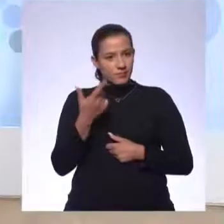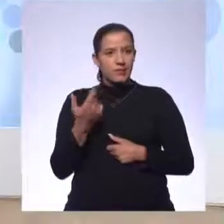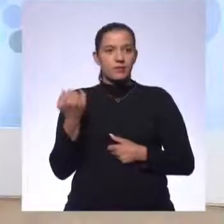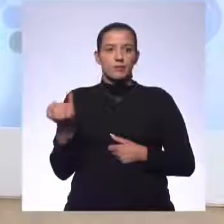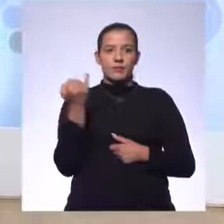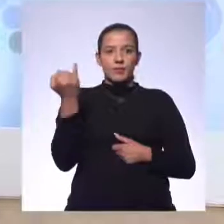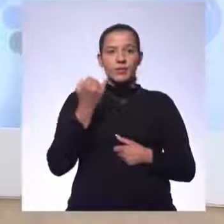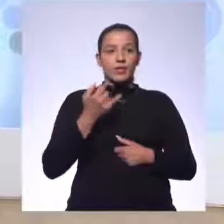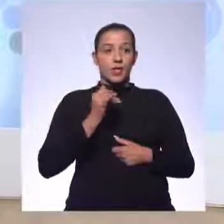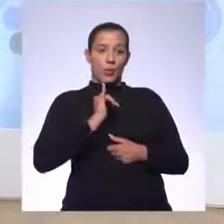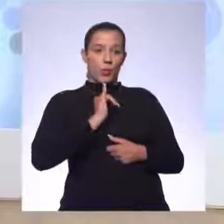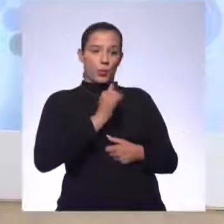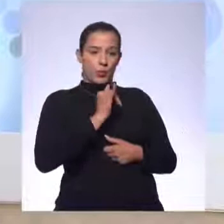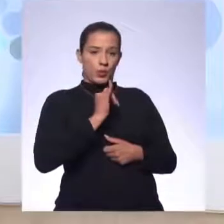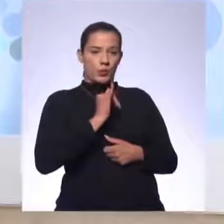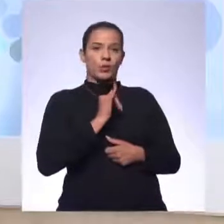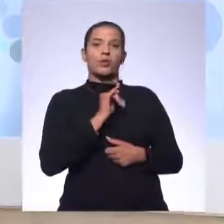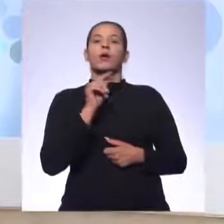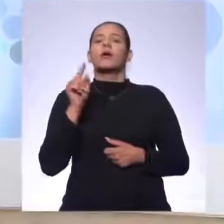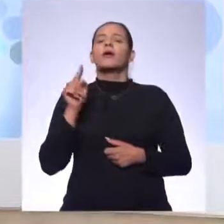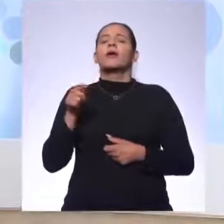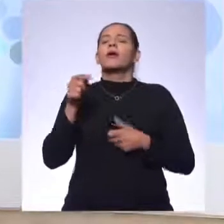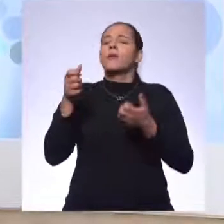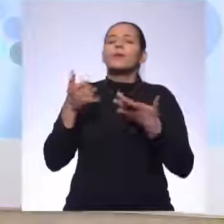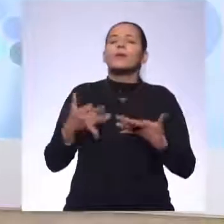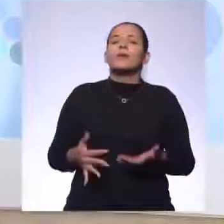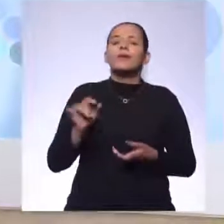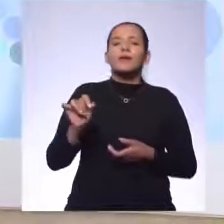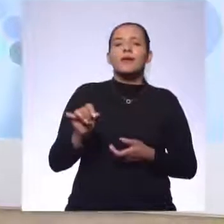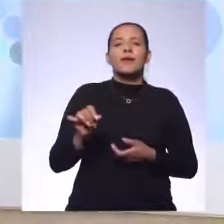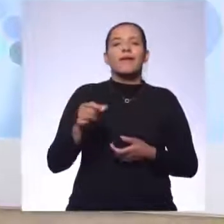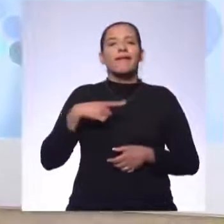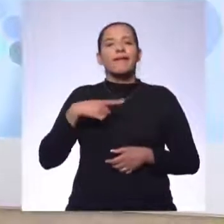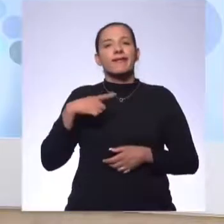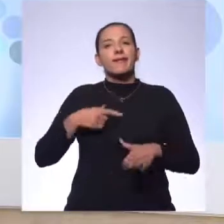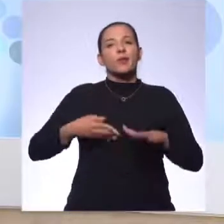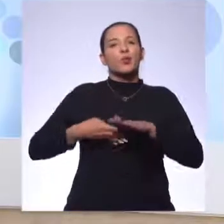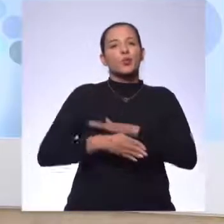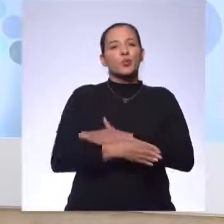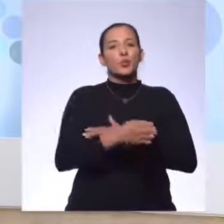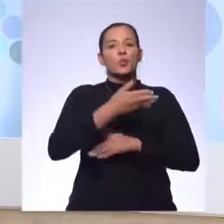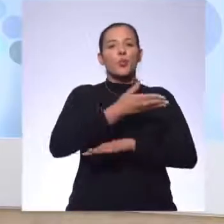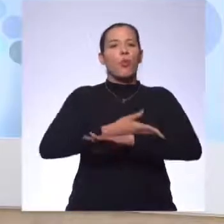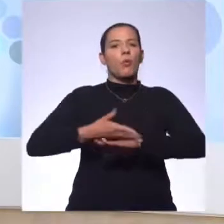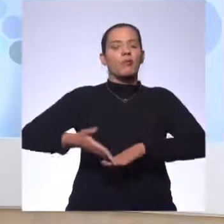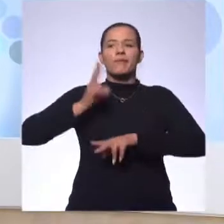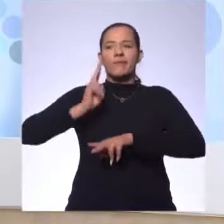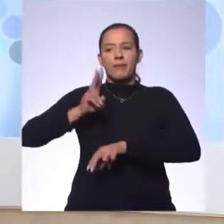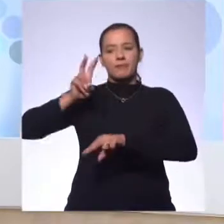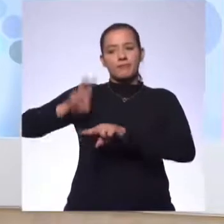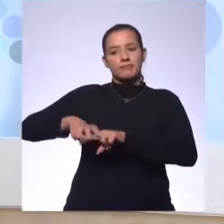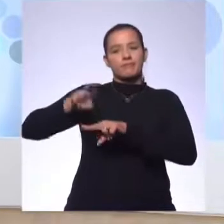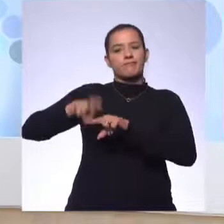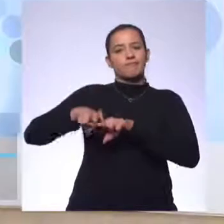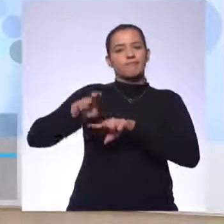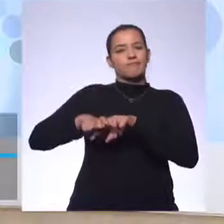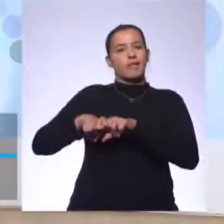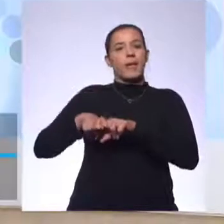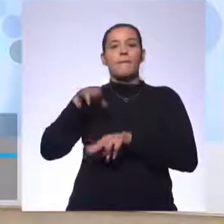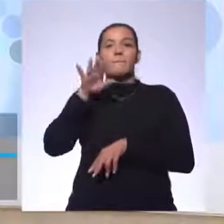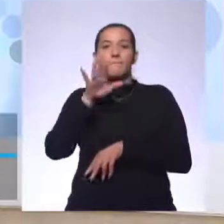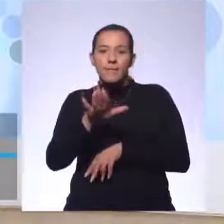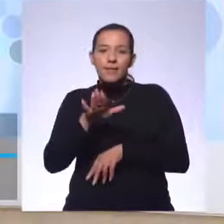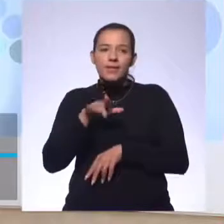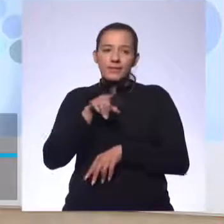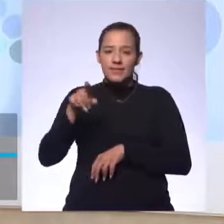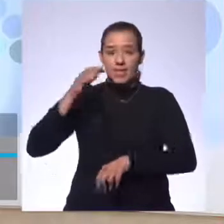é um narrador que ele é um cara ligado ao hábito. Ele está sempre sentando no mesmo lugar, só que o único defeito dele é que